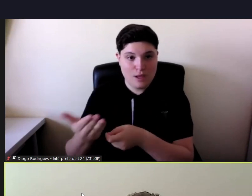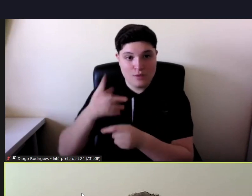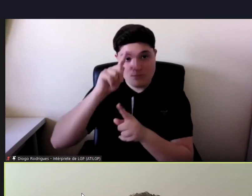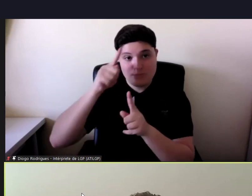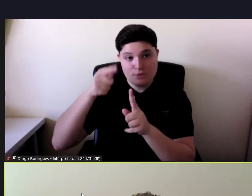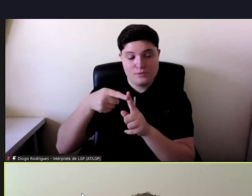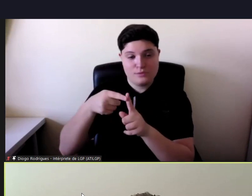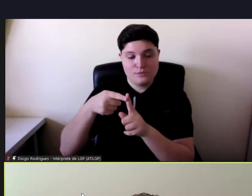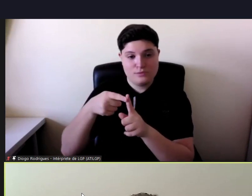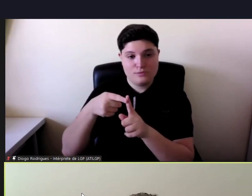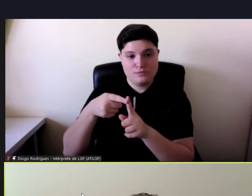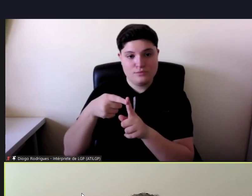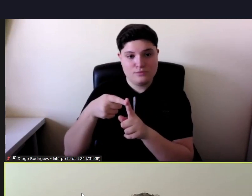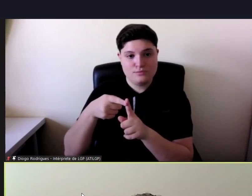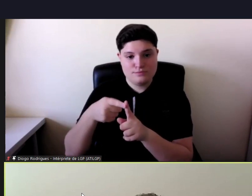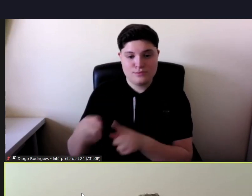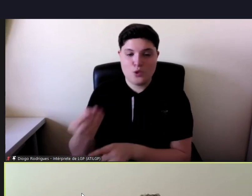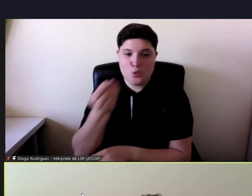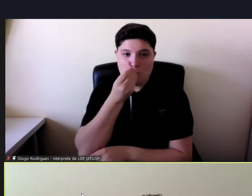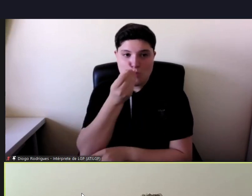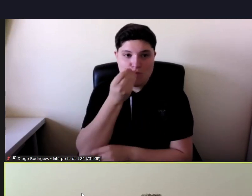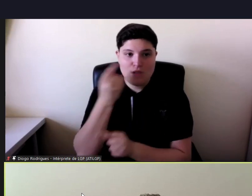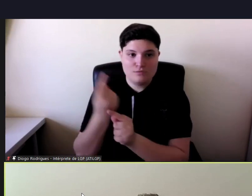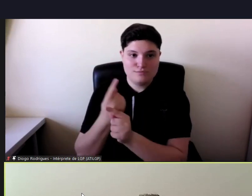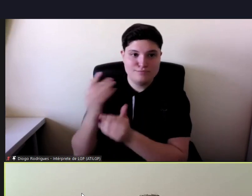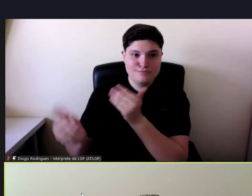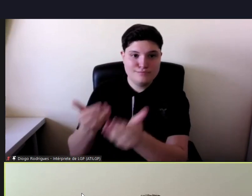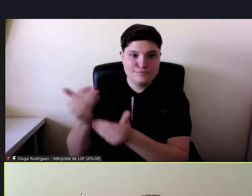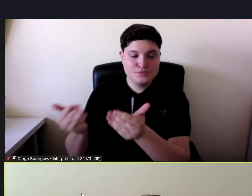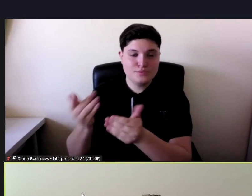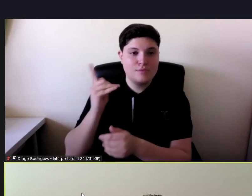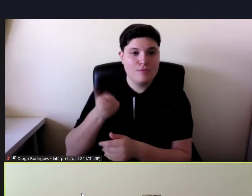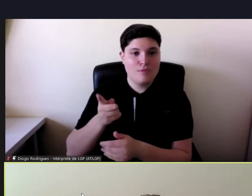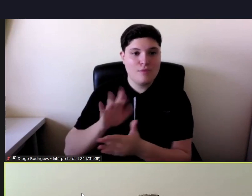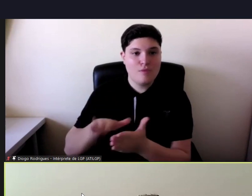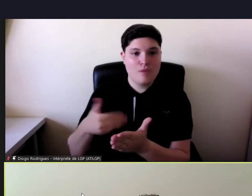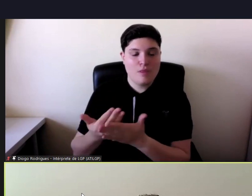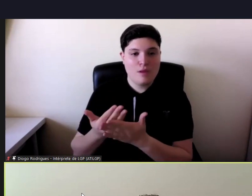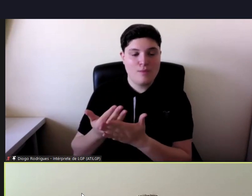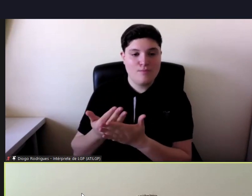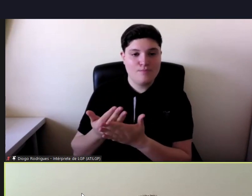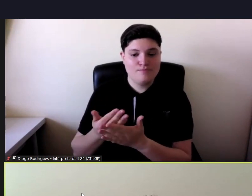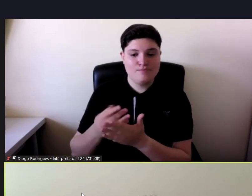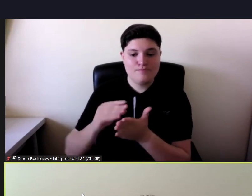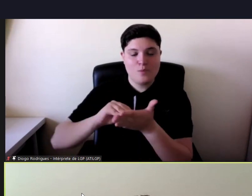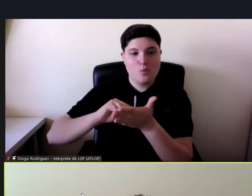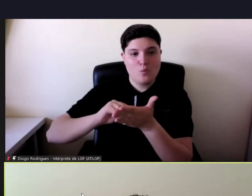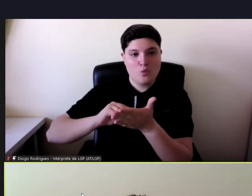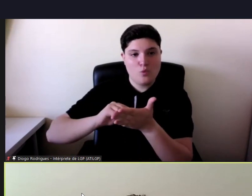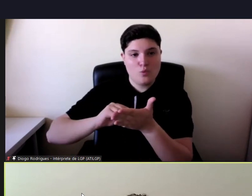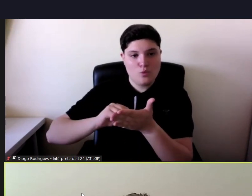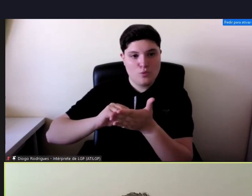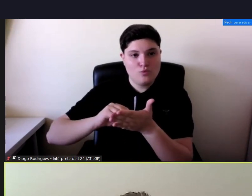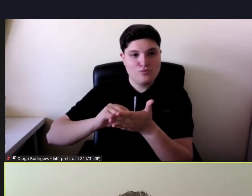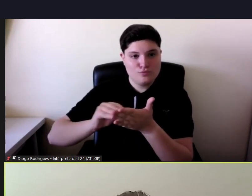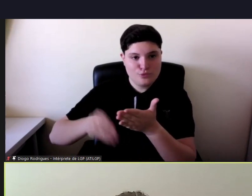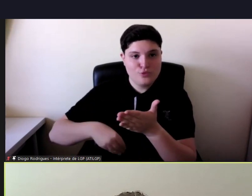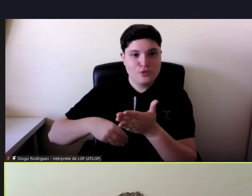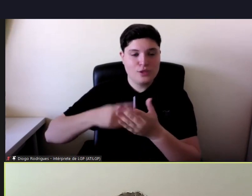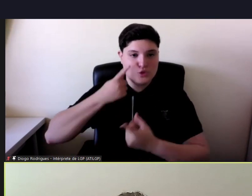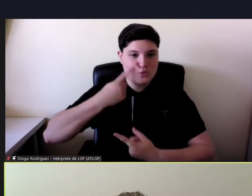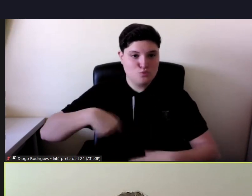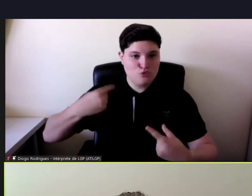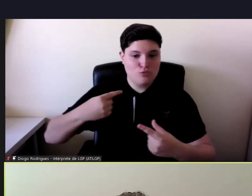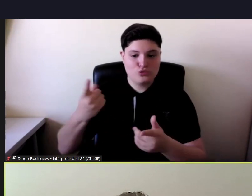mais importantes que outros, porque sem estes, os outros não têm qualquer possibilidade de serem atingidos. E quando nós falamos